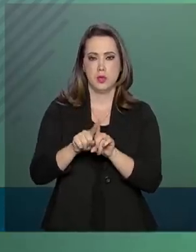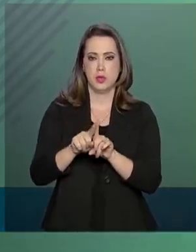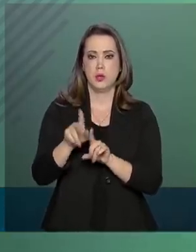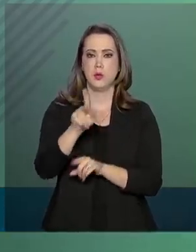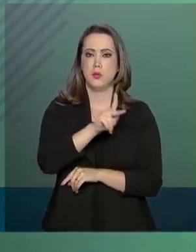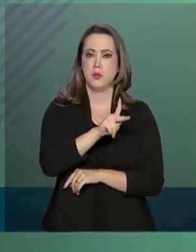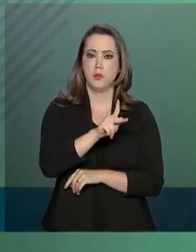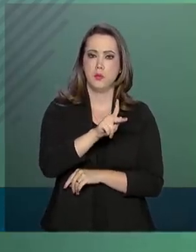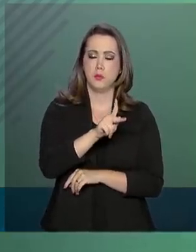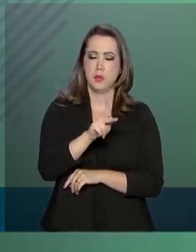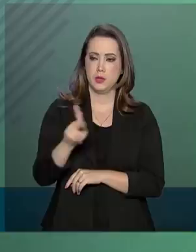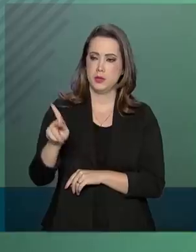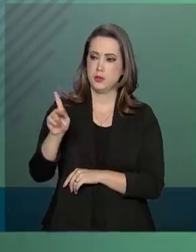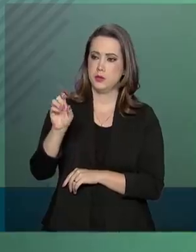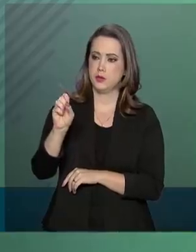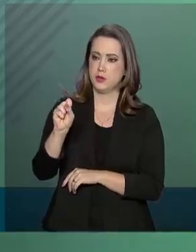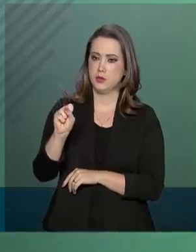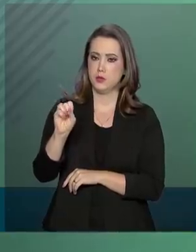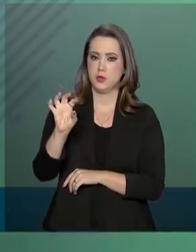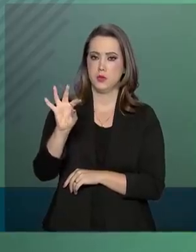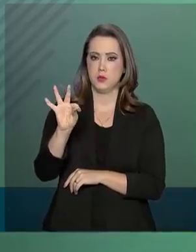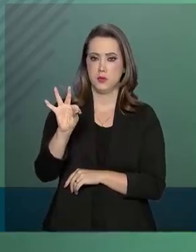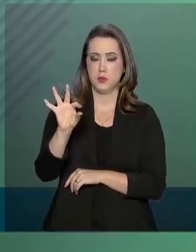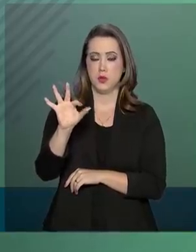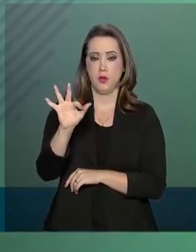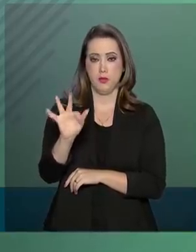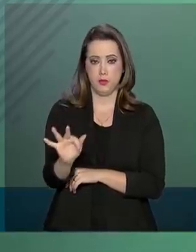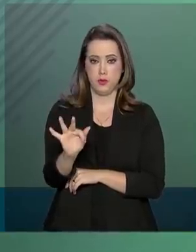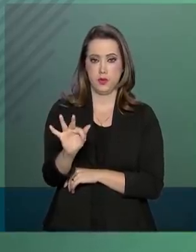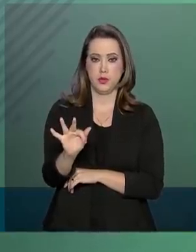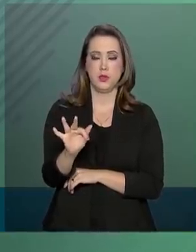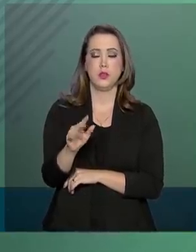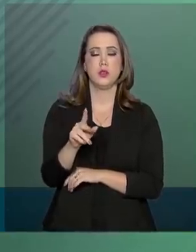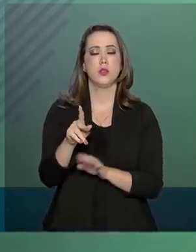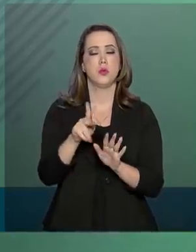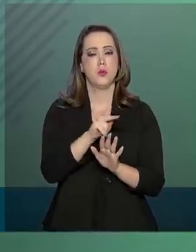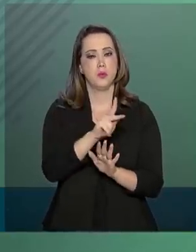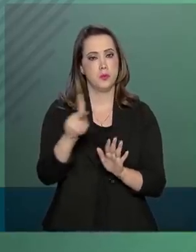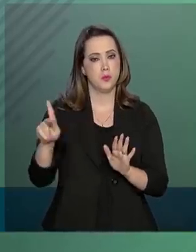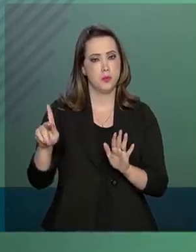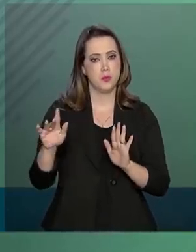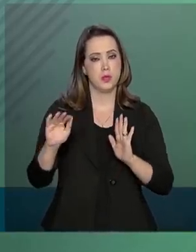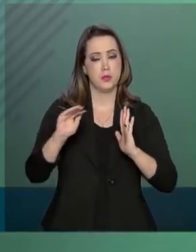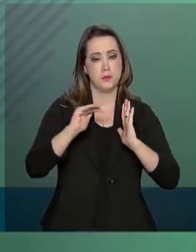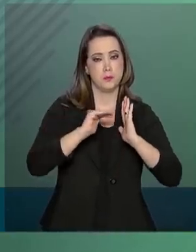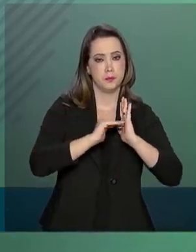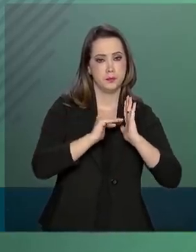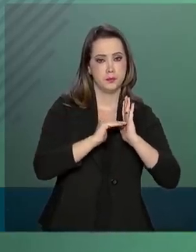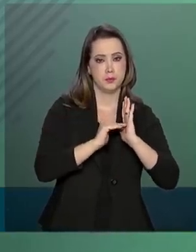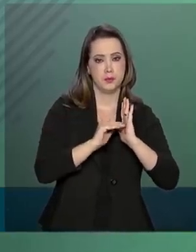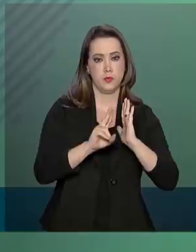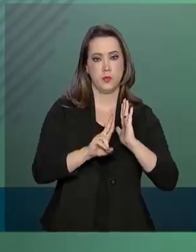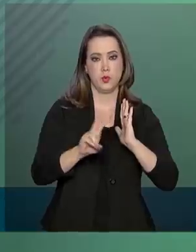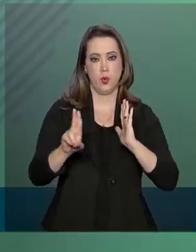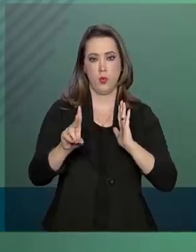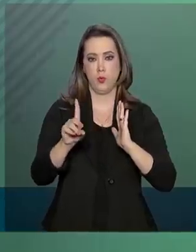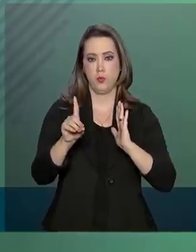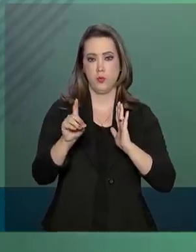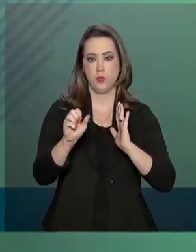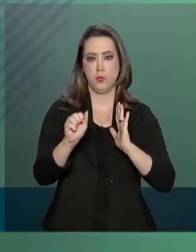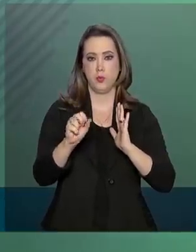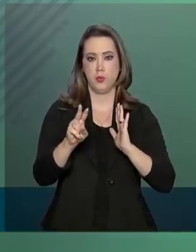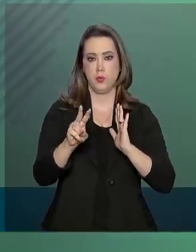federal dias toffoli o senhor presidente do senado federal davi alcolumbre